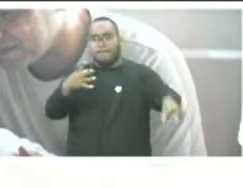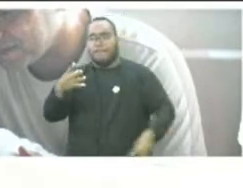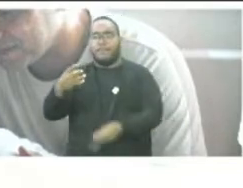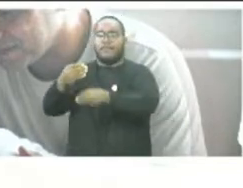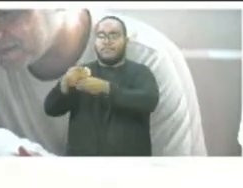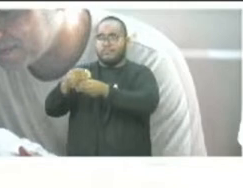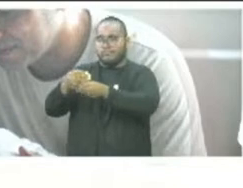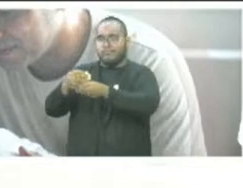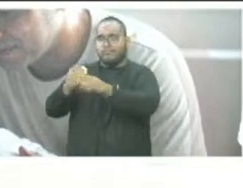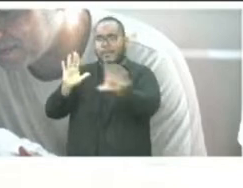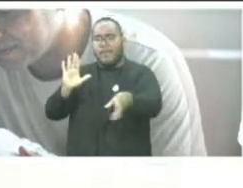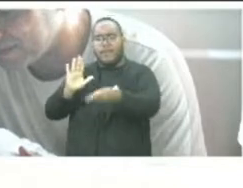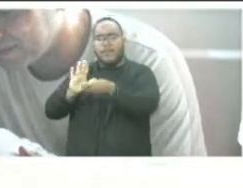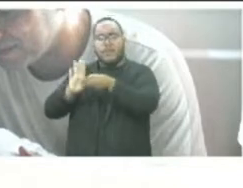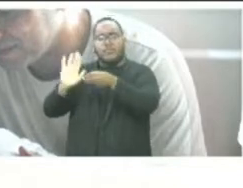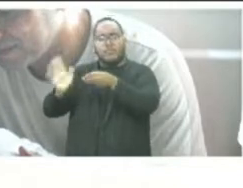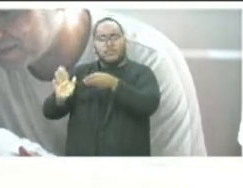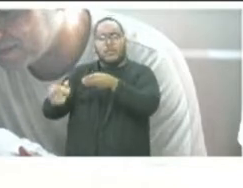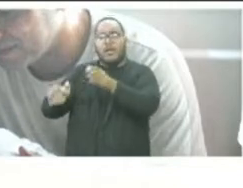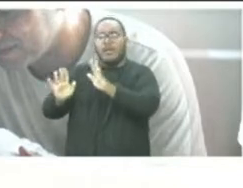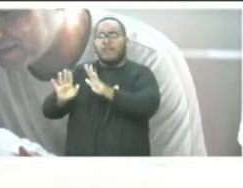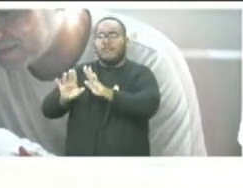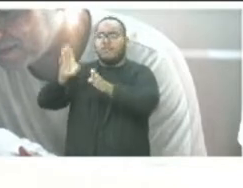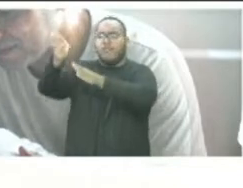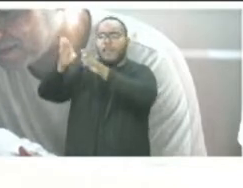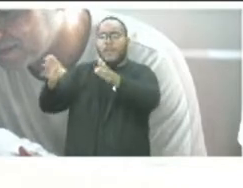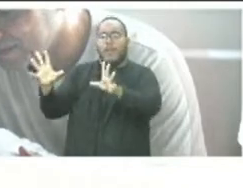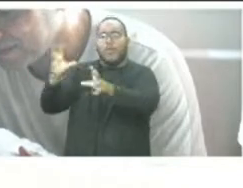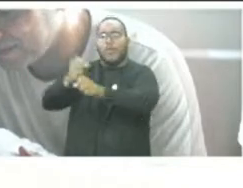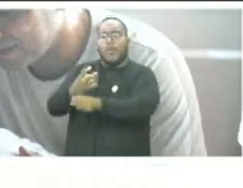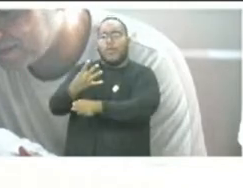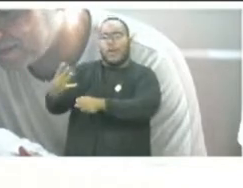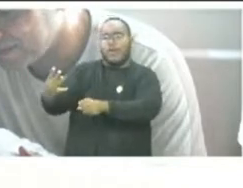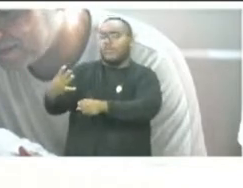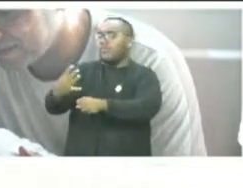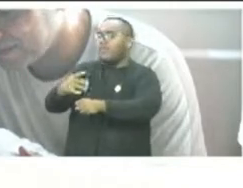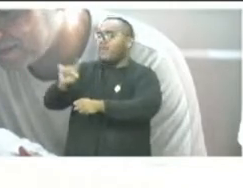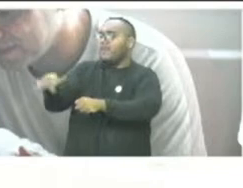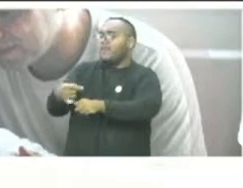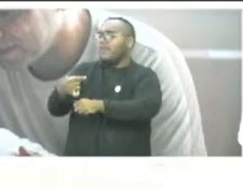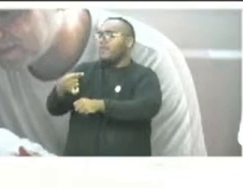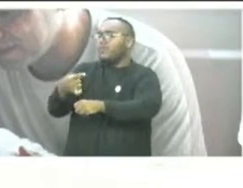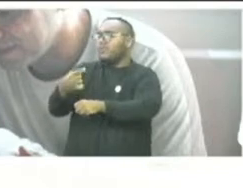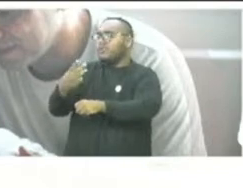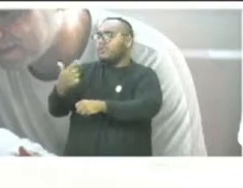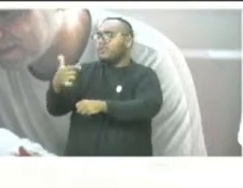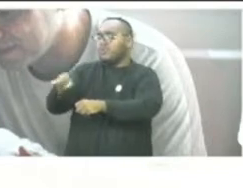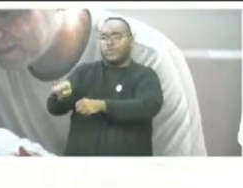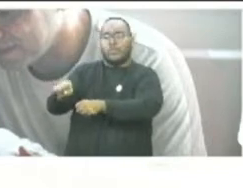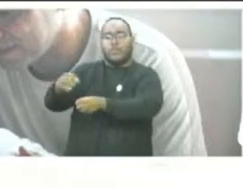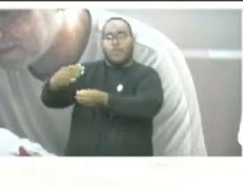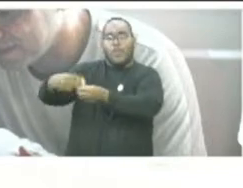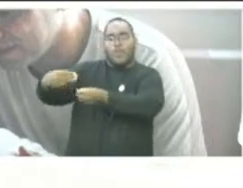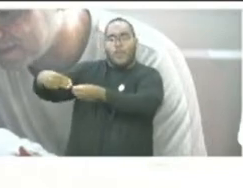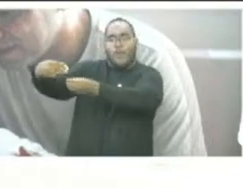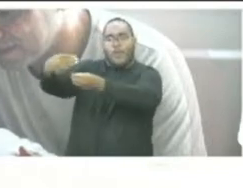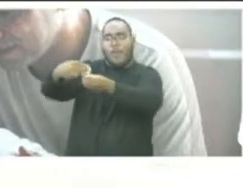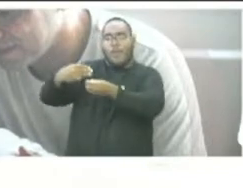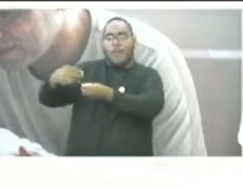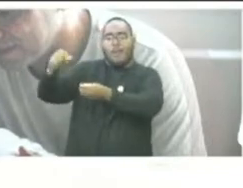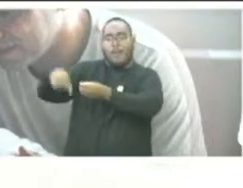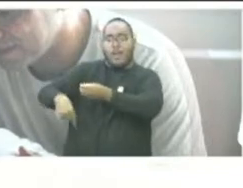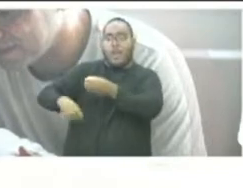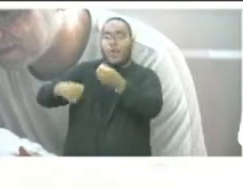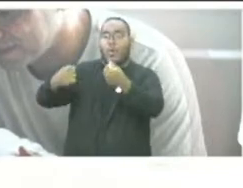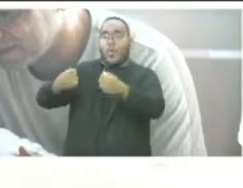está em mais de 4.000 municípios, 4.318, A última medida. Isso é um número muito expressivo,